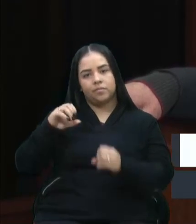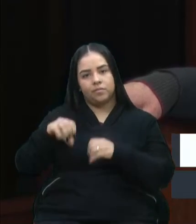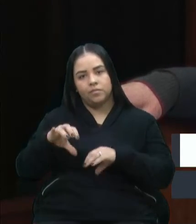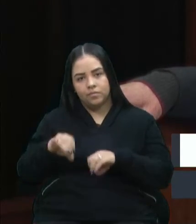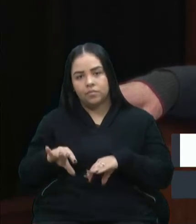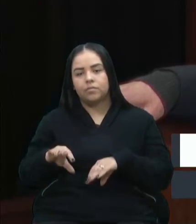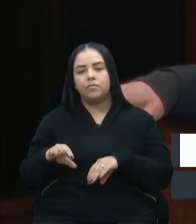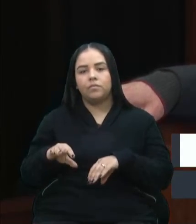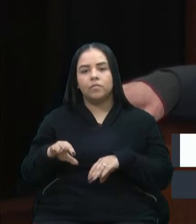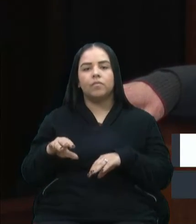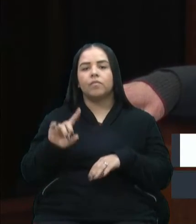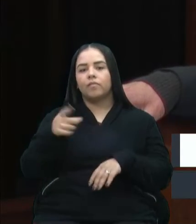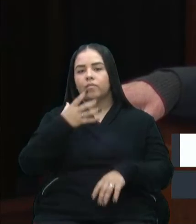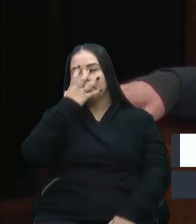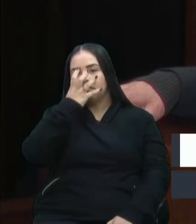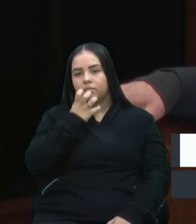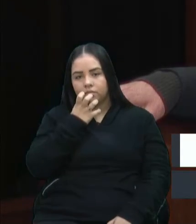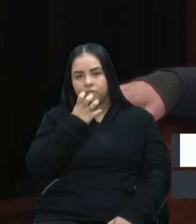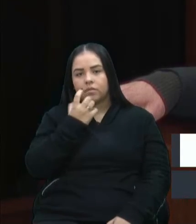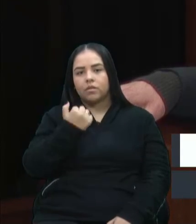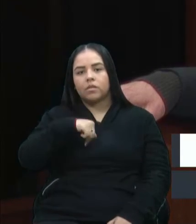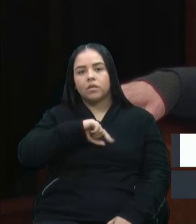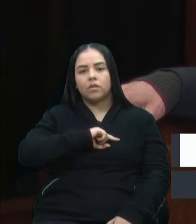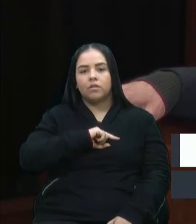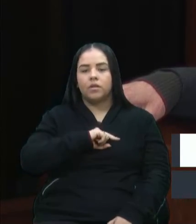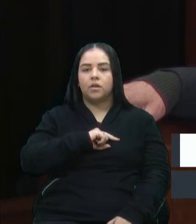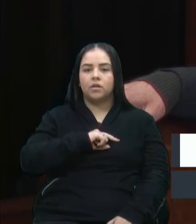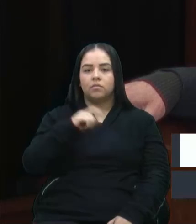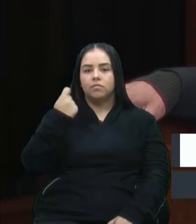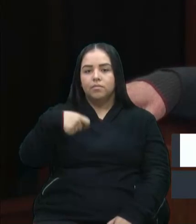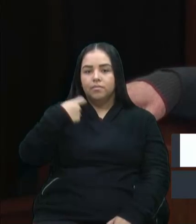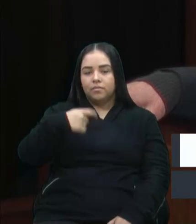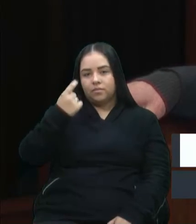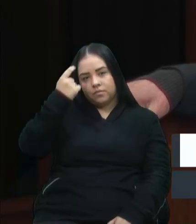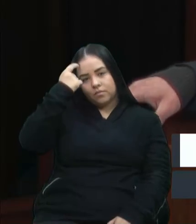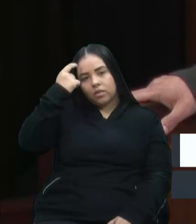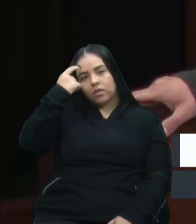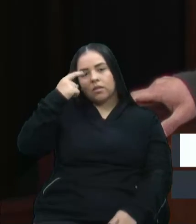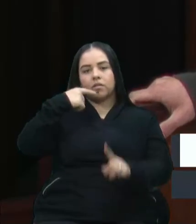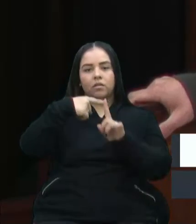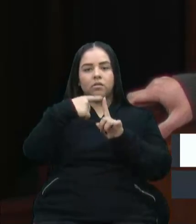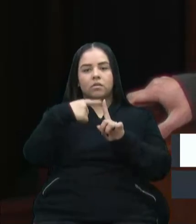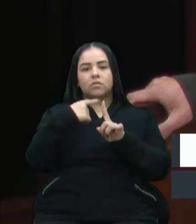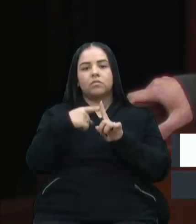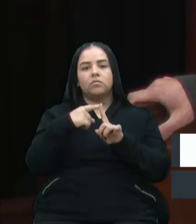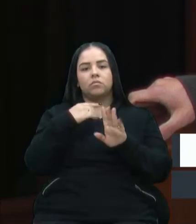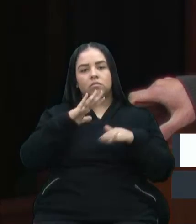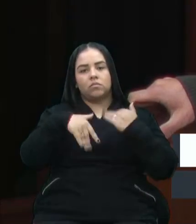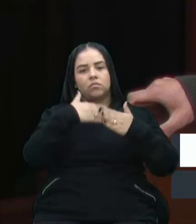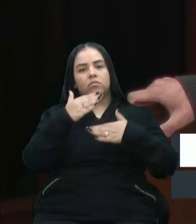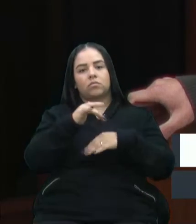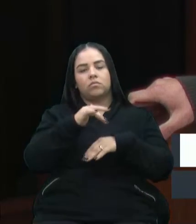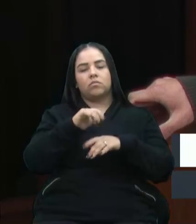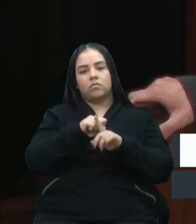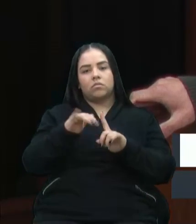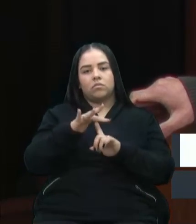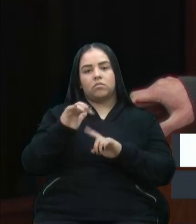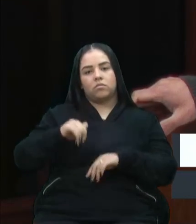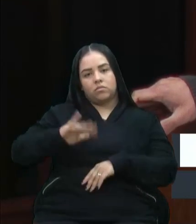são coisas sérias que temos que pensar positivamente nesta construção de uma sociedade mais justa